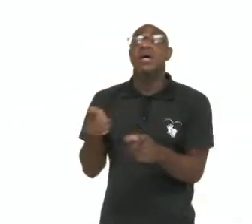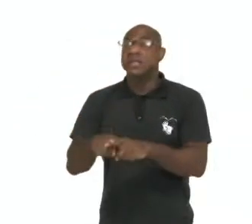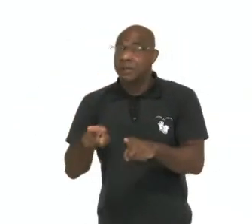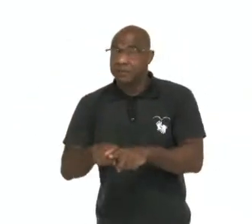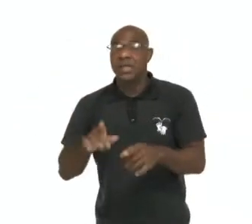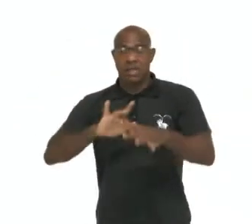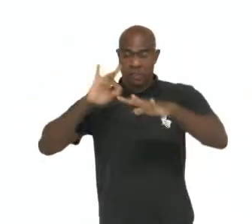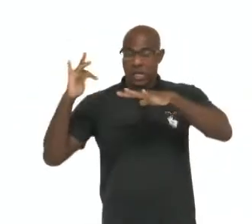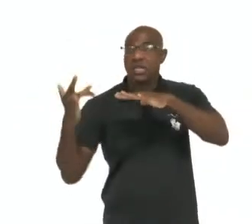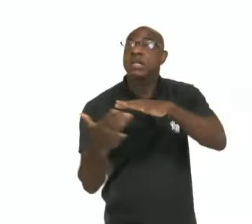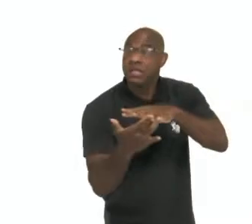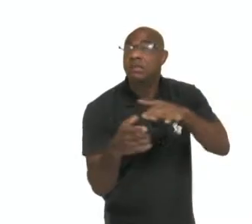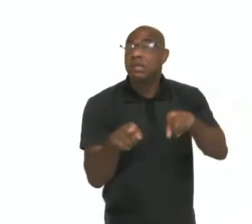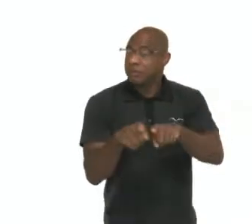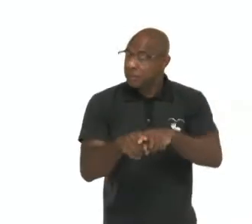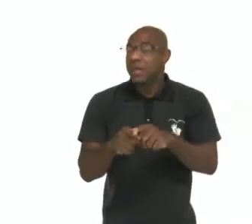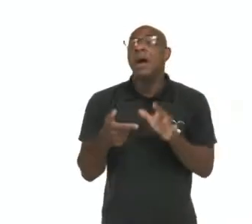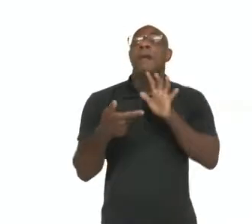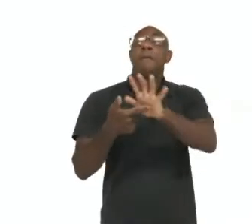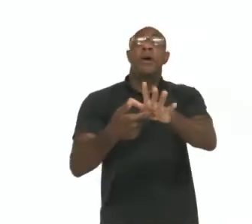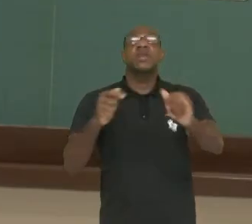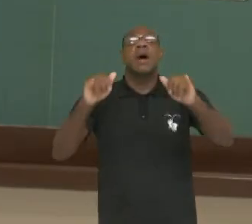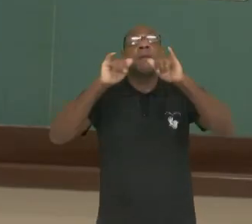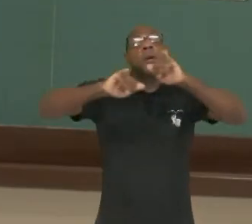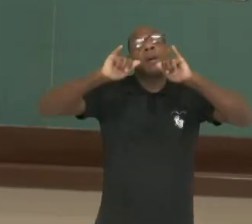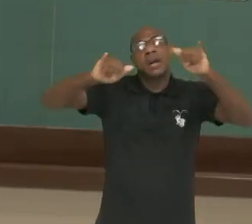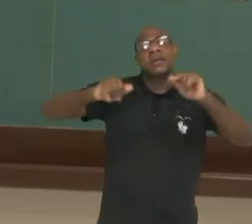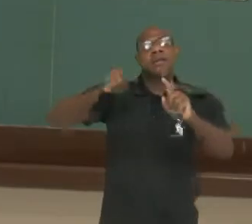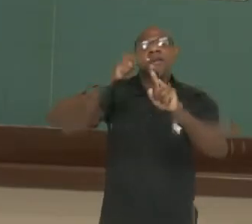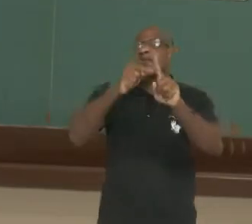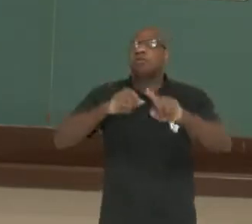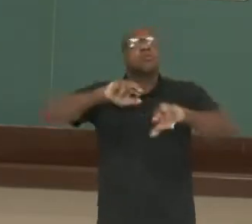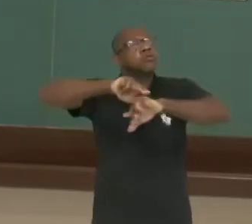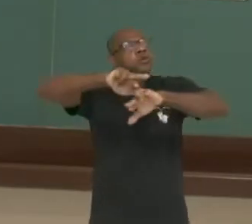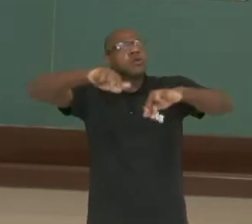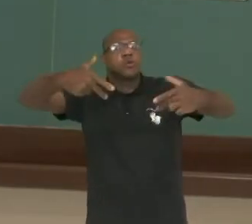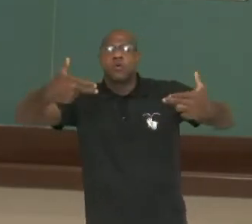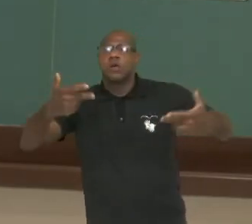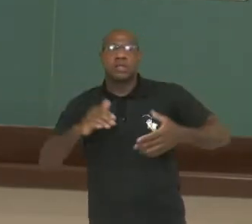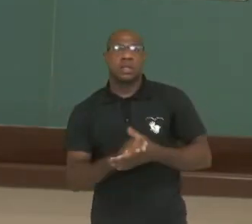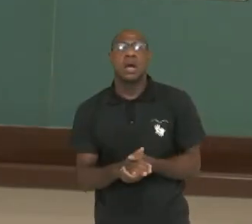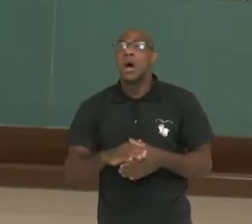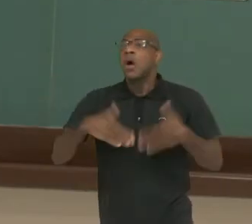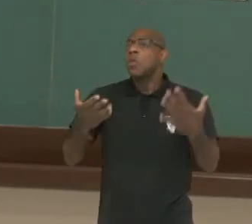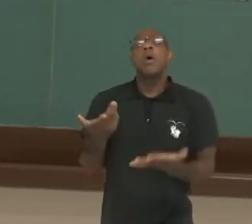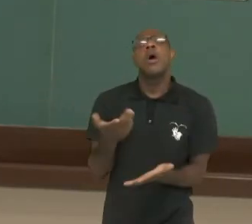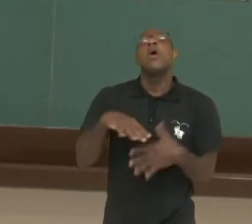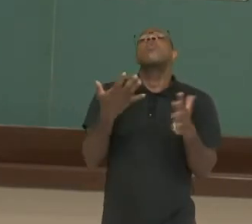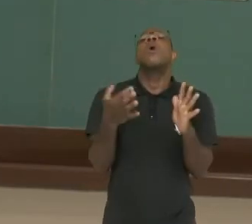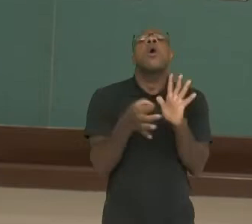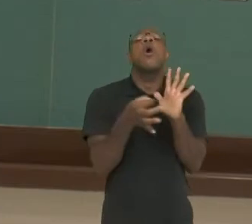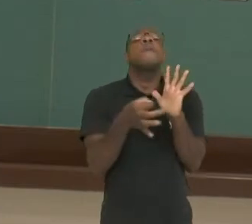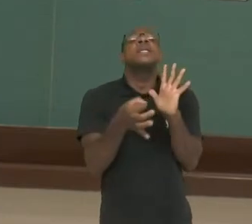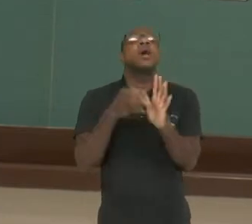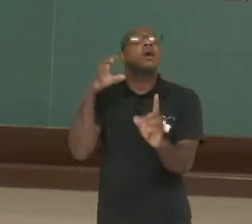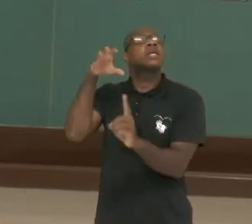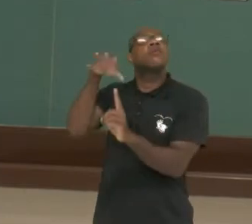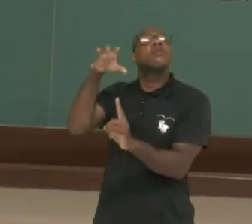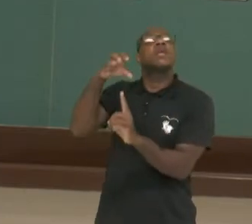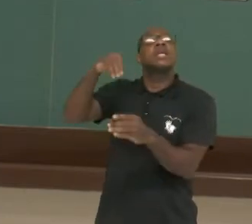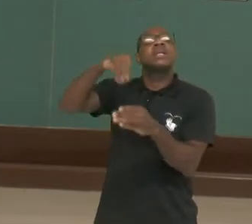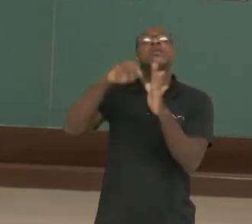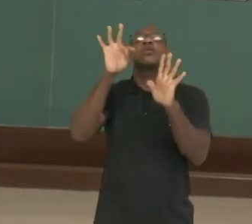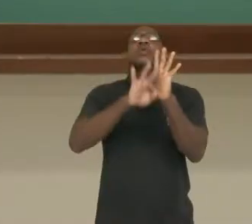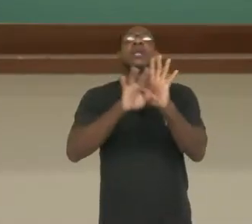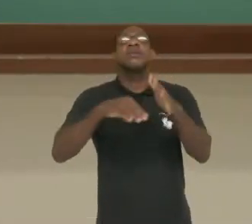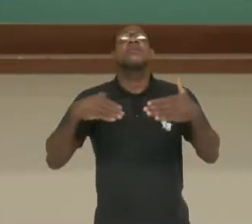mídias sociais, mostram propagandas de todos os tipos de produto. E aí, qual a opinião que motiva o texto? né? Não